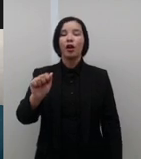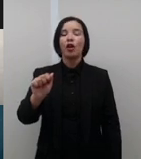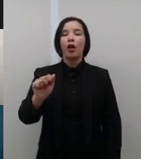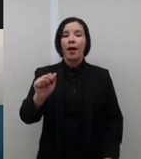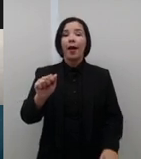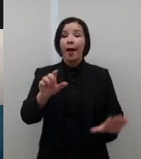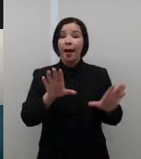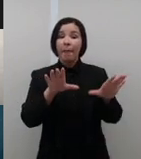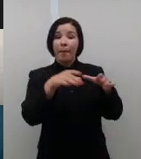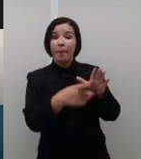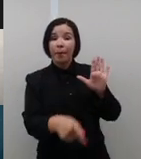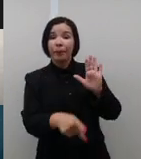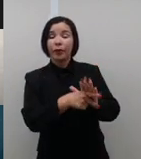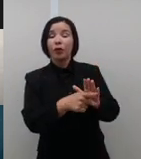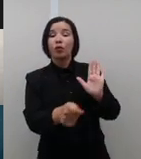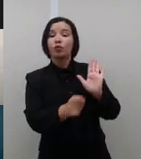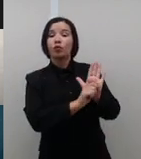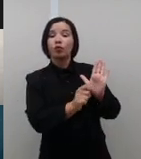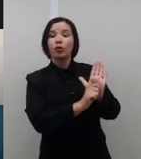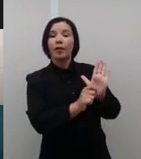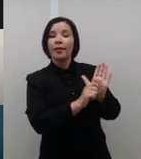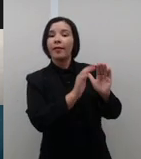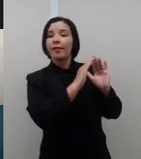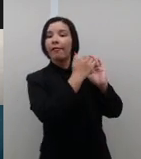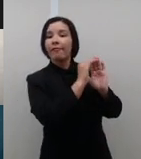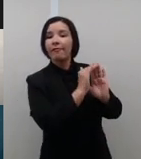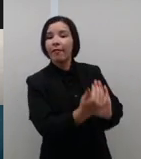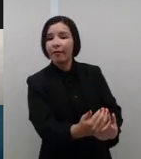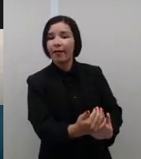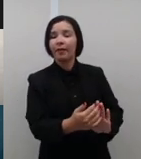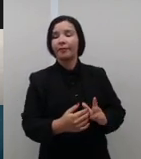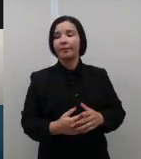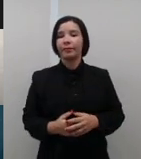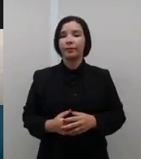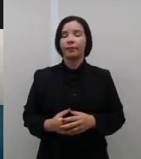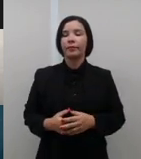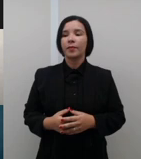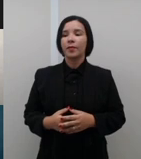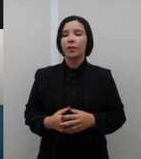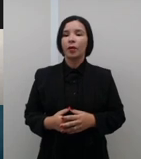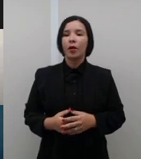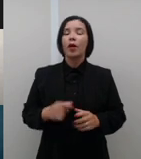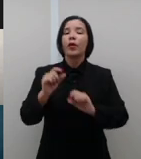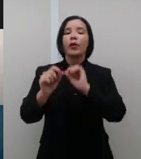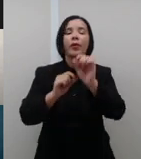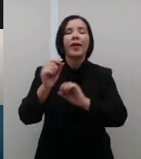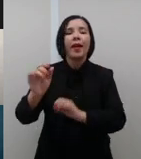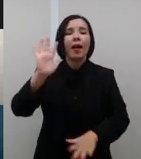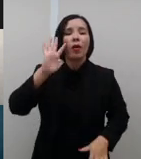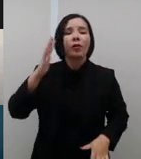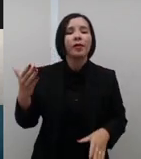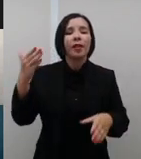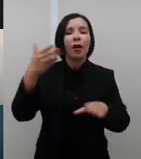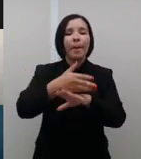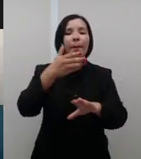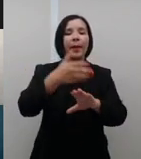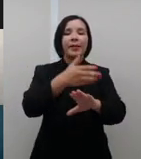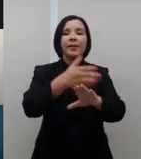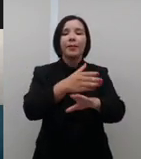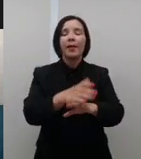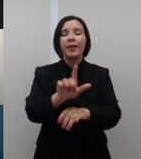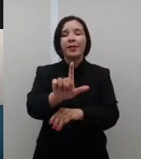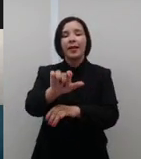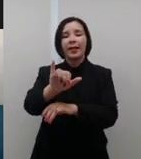drogas e altamente favelizada. E os motivos que levaram a Flexor a participar dessa licitação foram não